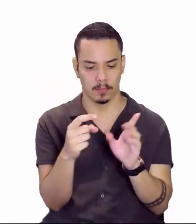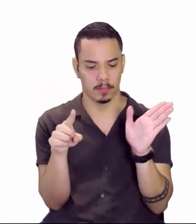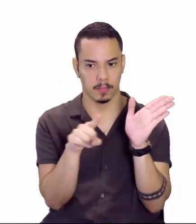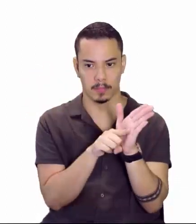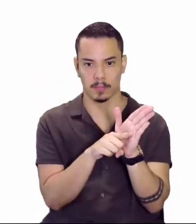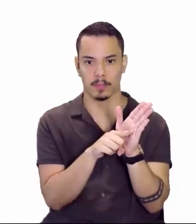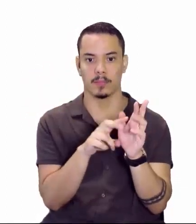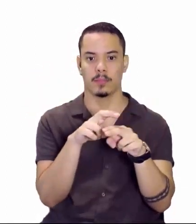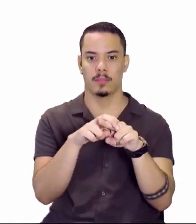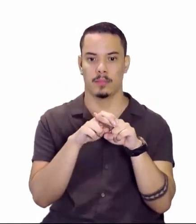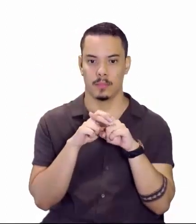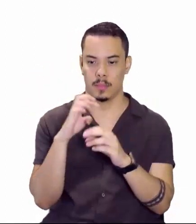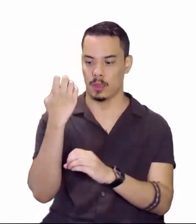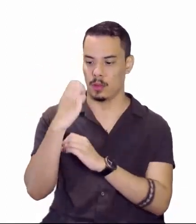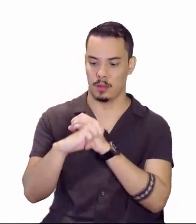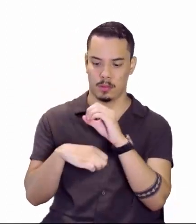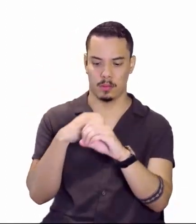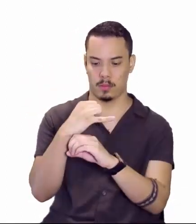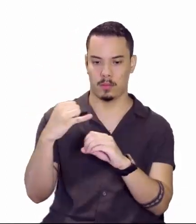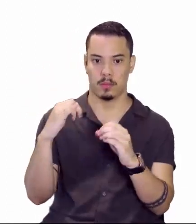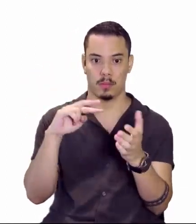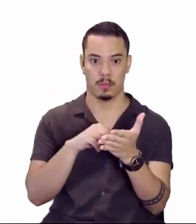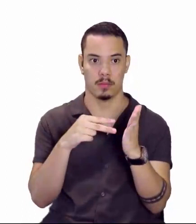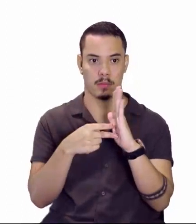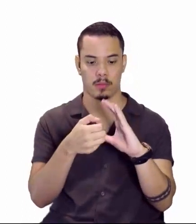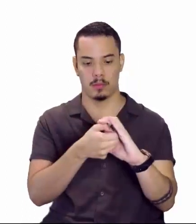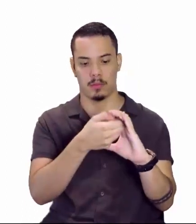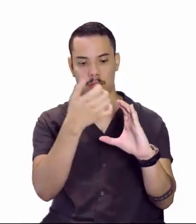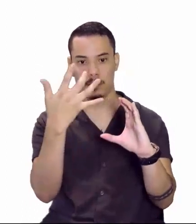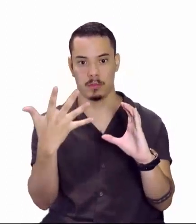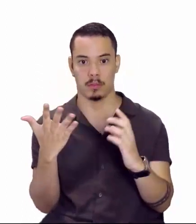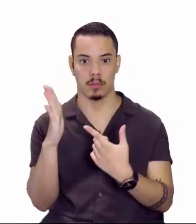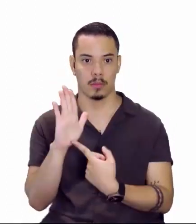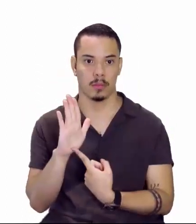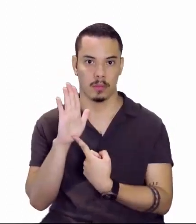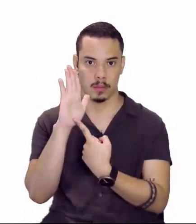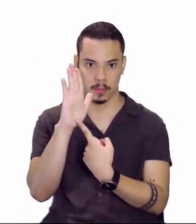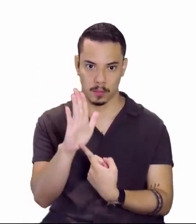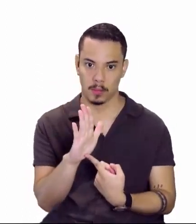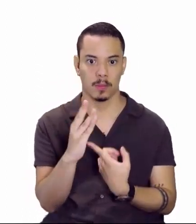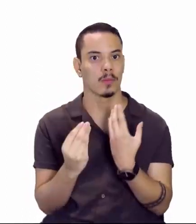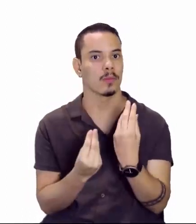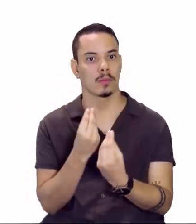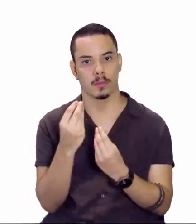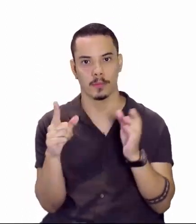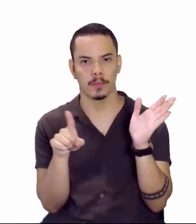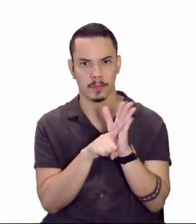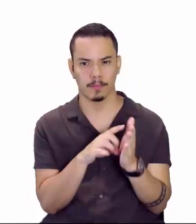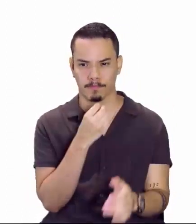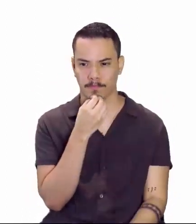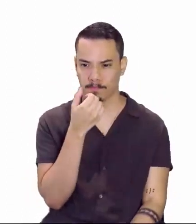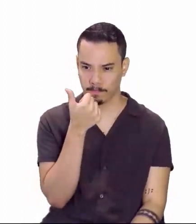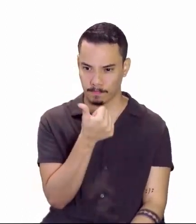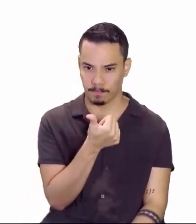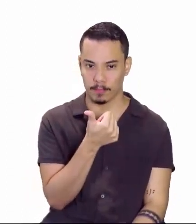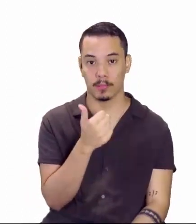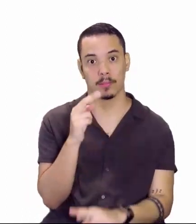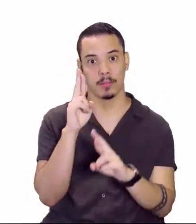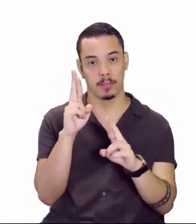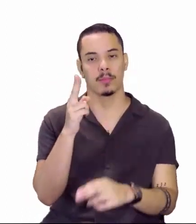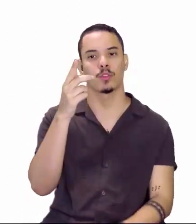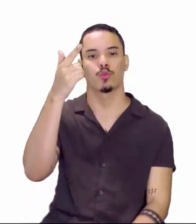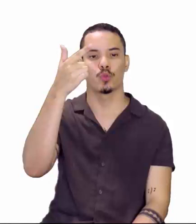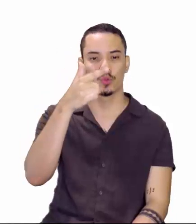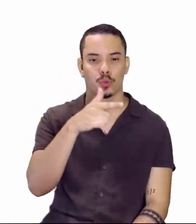e os elétrons se caracterizam por apresentar a carga negativa. Tudo bem, meu caro aluno? Esperamos mais